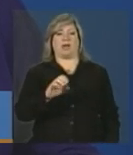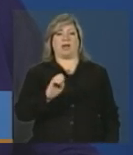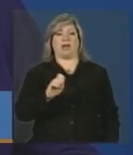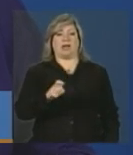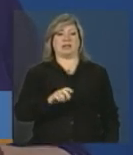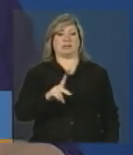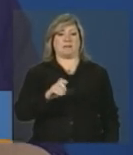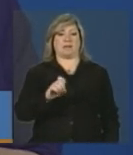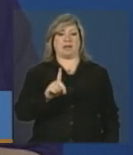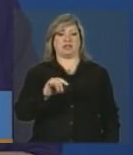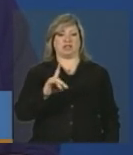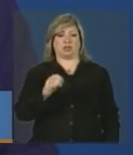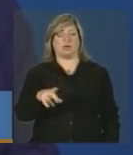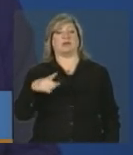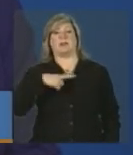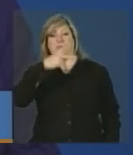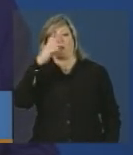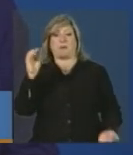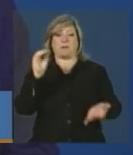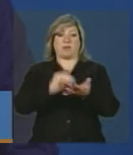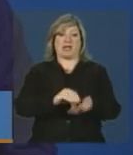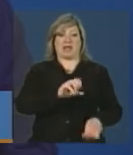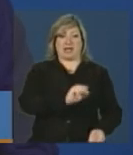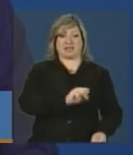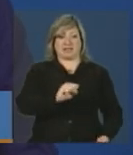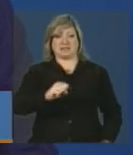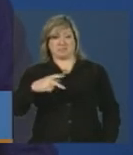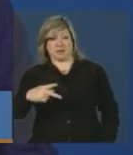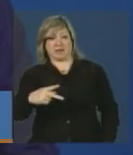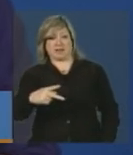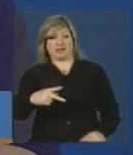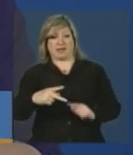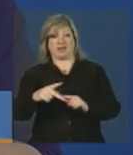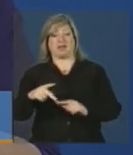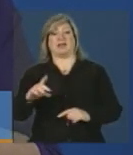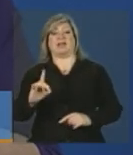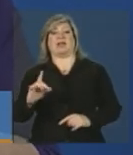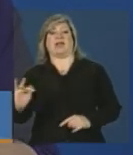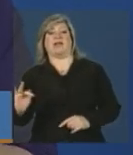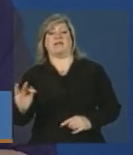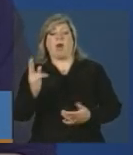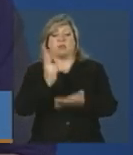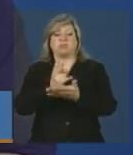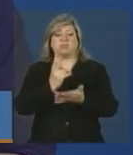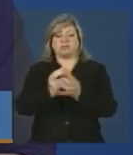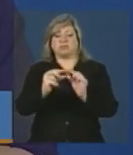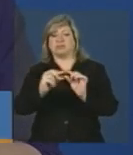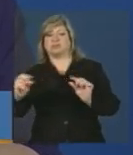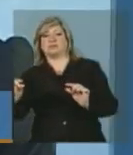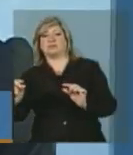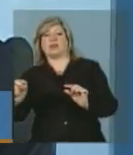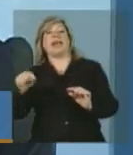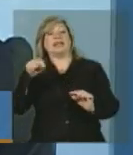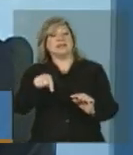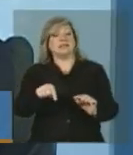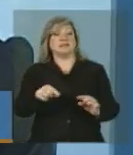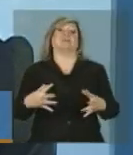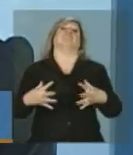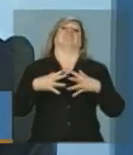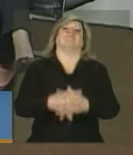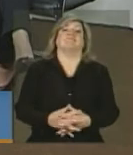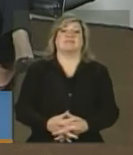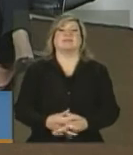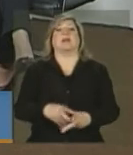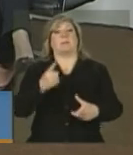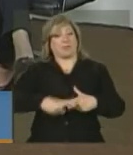estão cadastrando, por exemplo, SSP e o Estado na mesma caixinha. E isso dá um erro